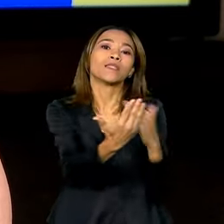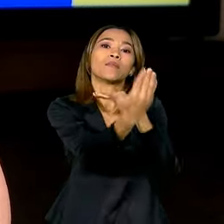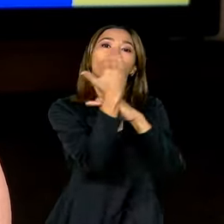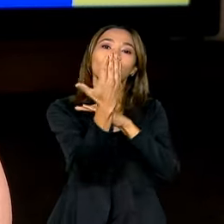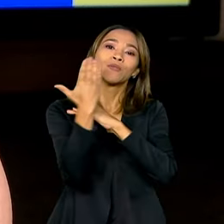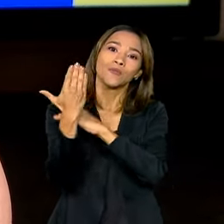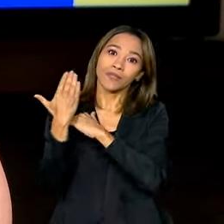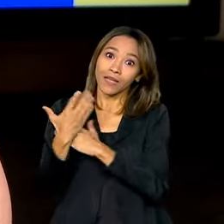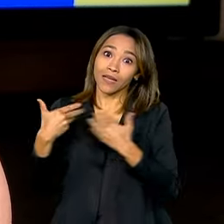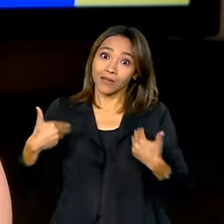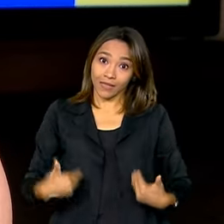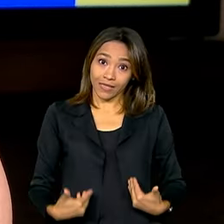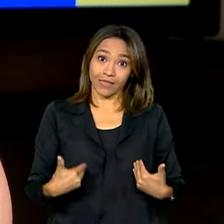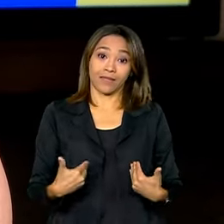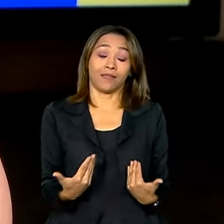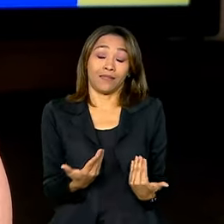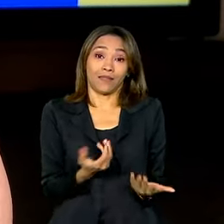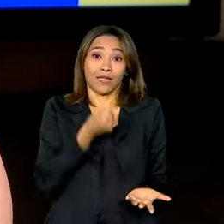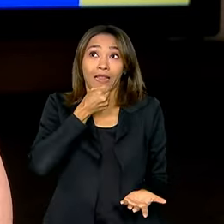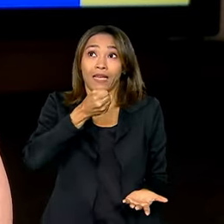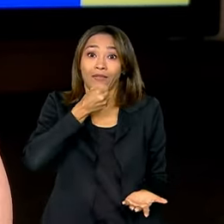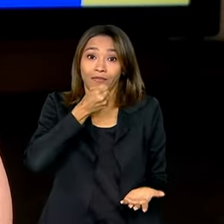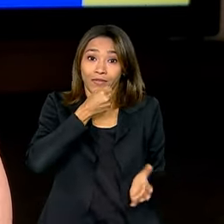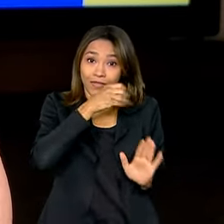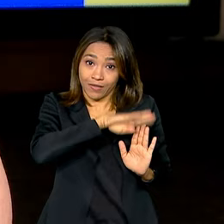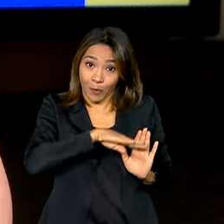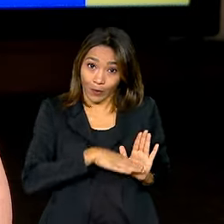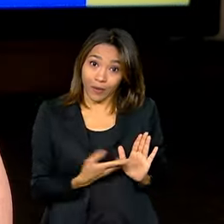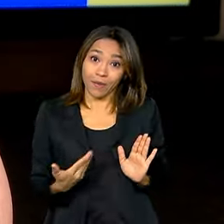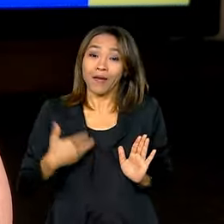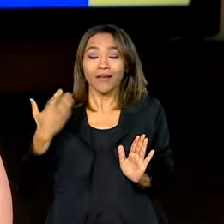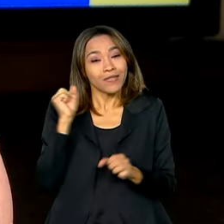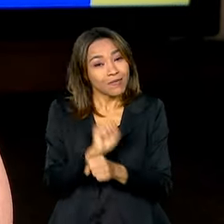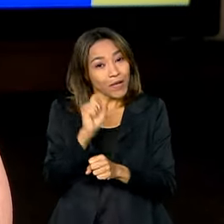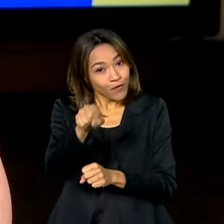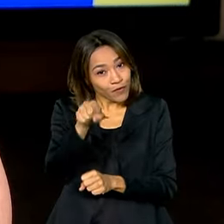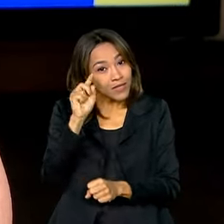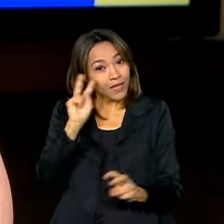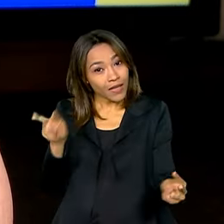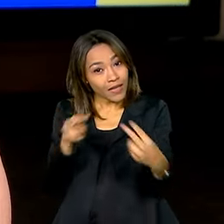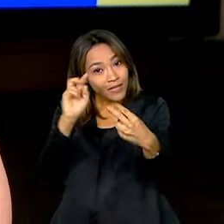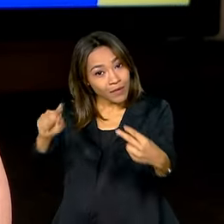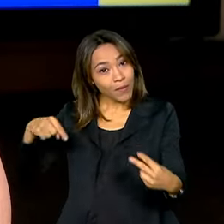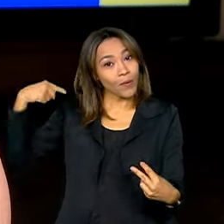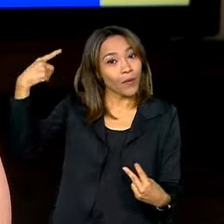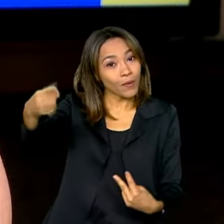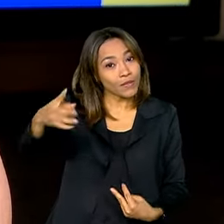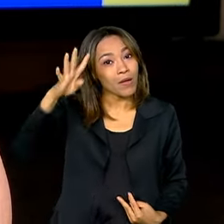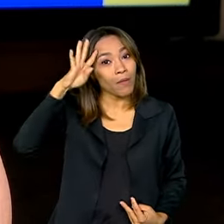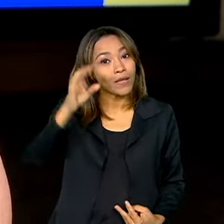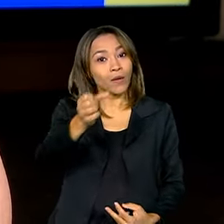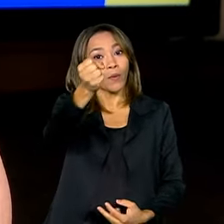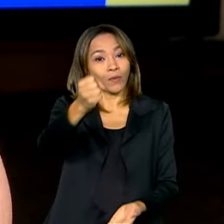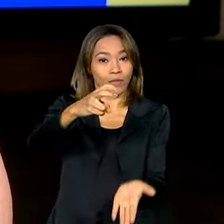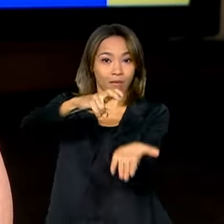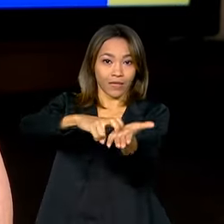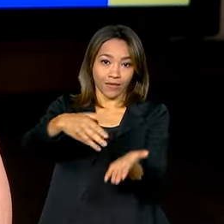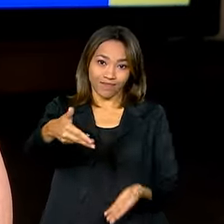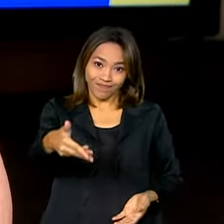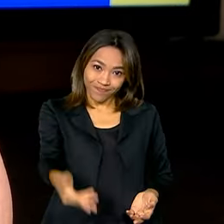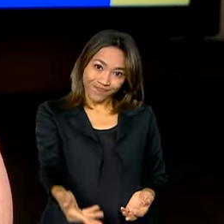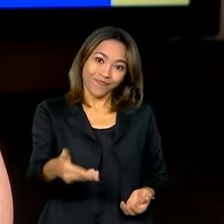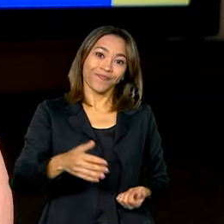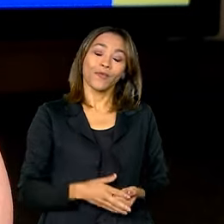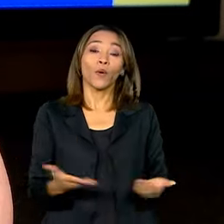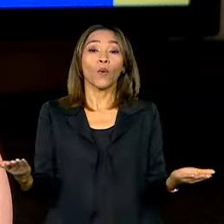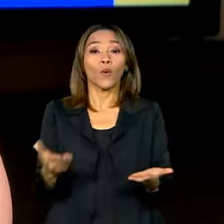o Bom Dia Ministro de hoje. Aguardo vocês na próxima quarta-feira, às 8 da manhã, com um programa inédito.